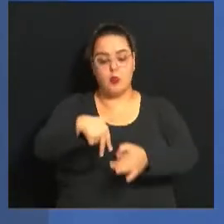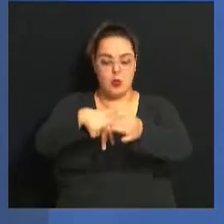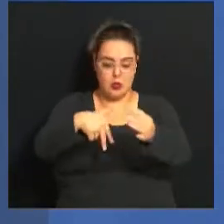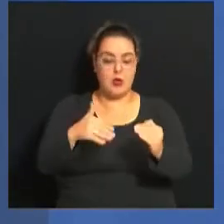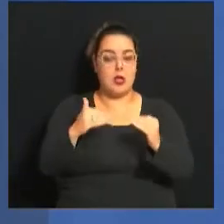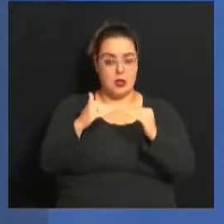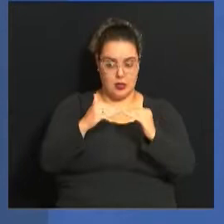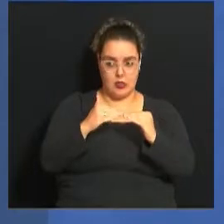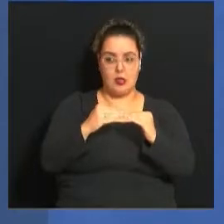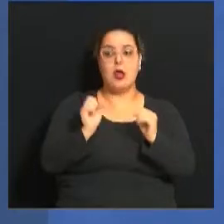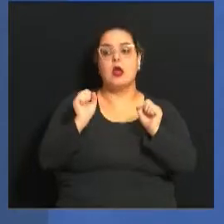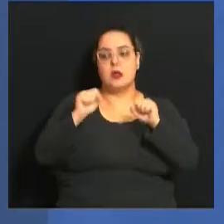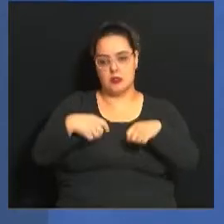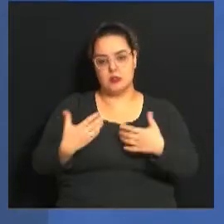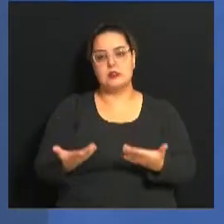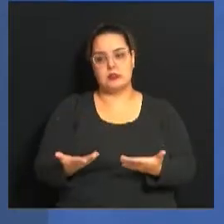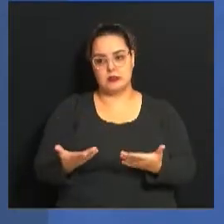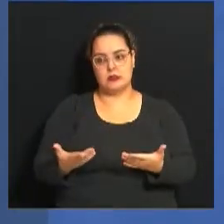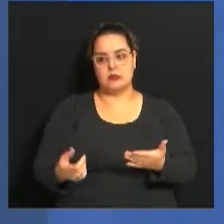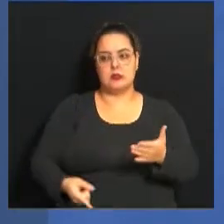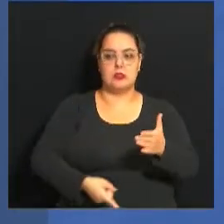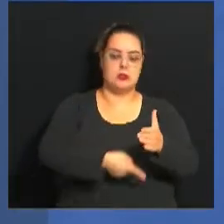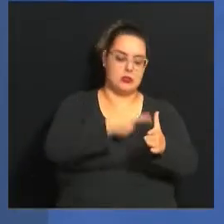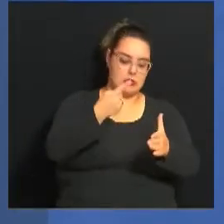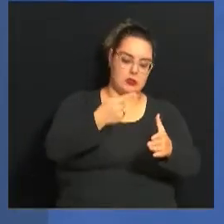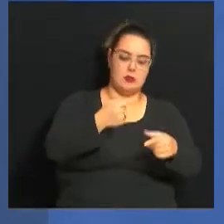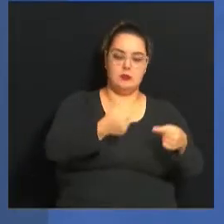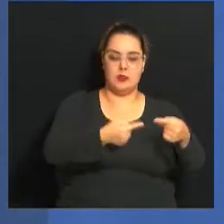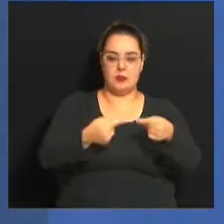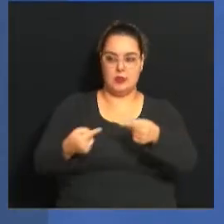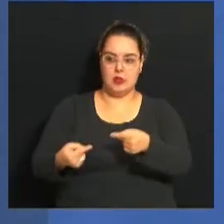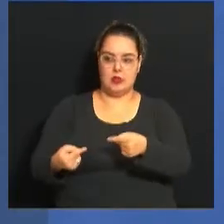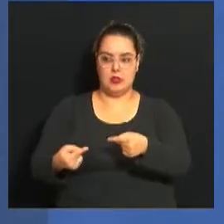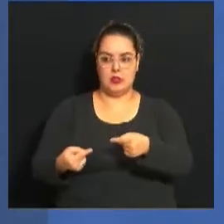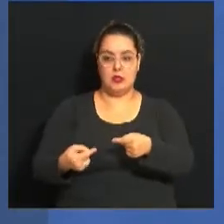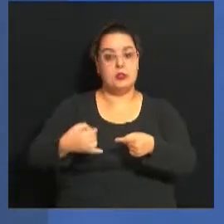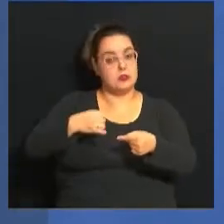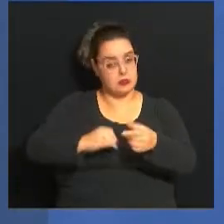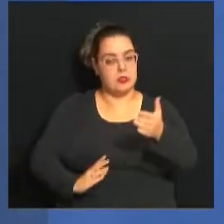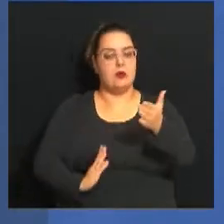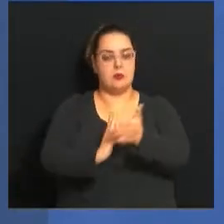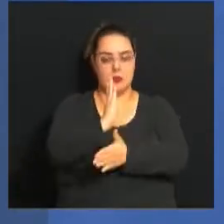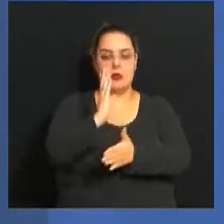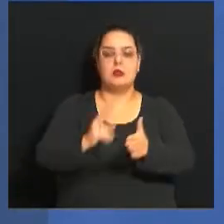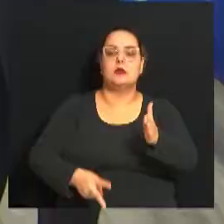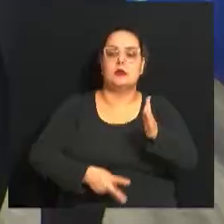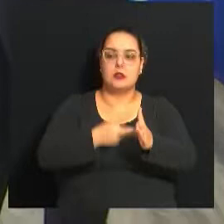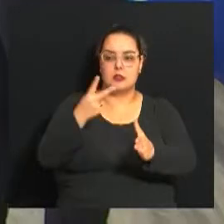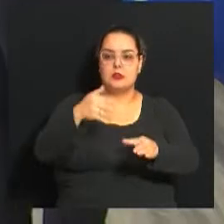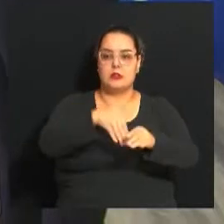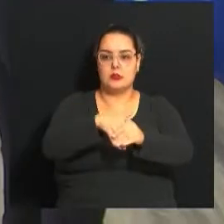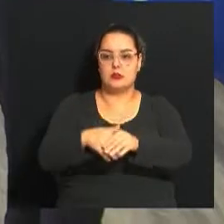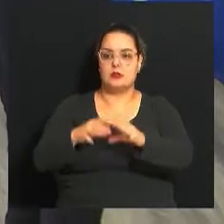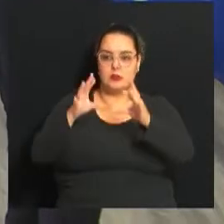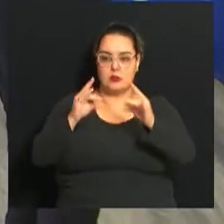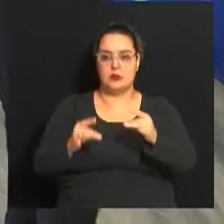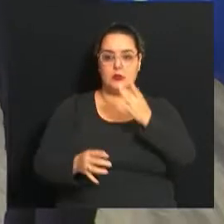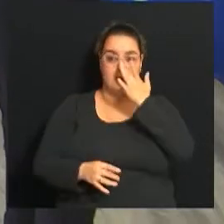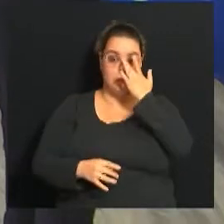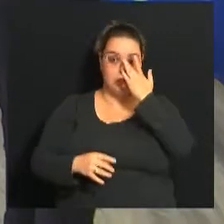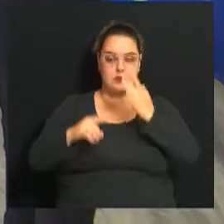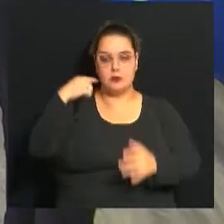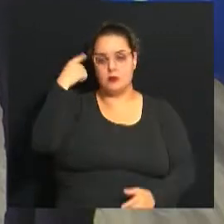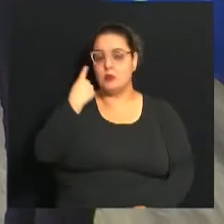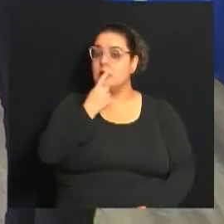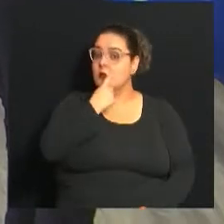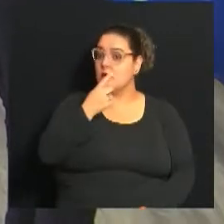aí sim será votada em primeira discussão e, se aprovada, depois na votação do mérito. Mirna Abreu, a gente fala agora sobre